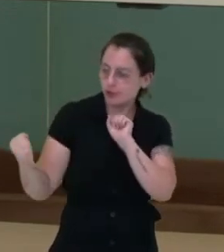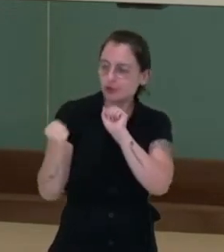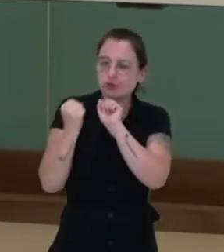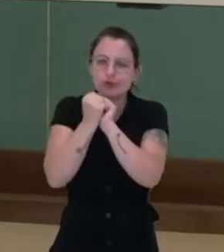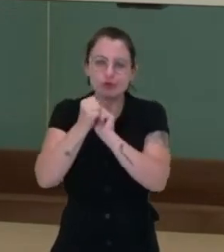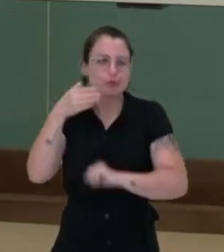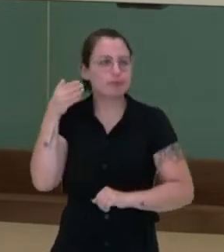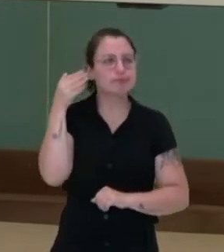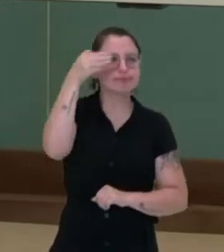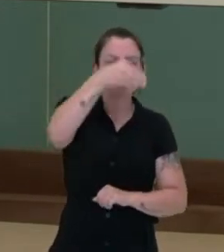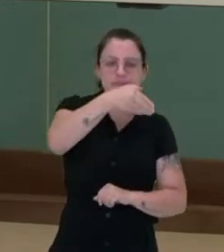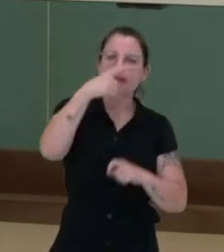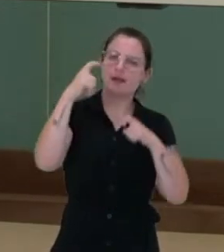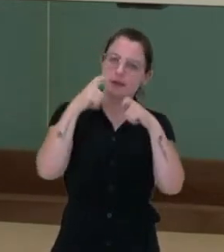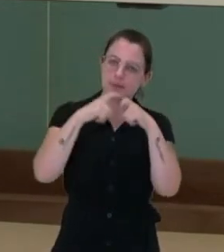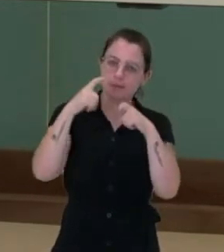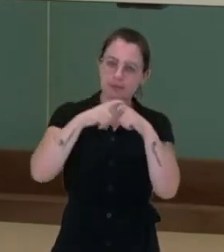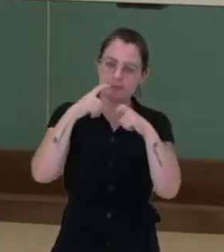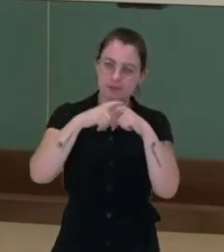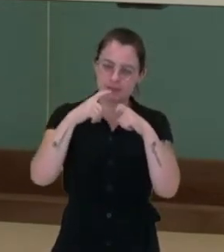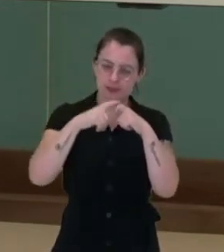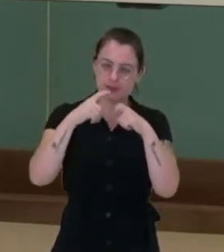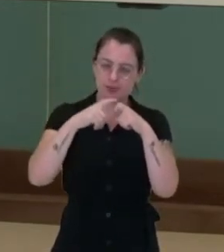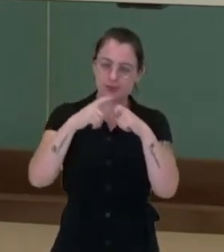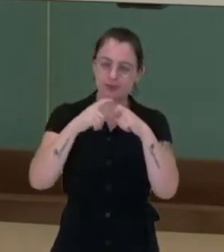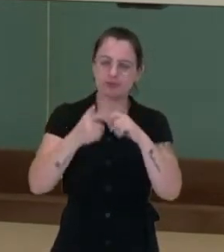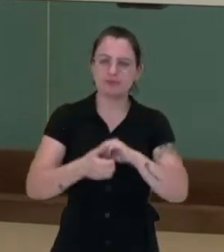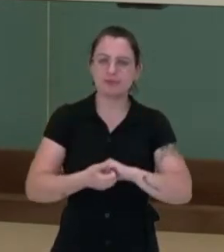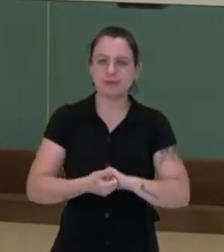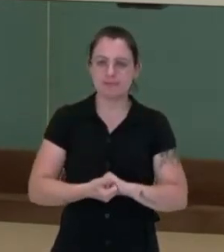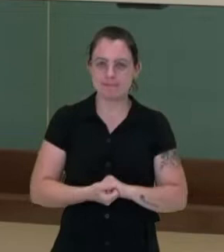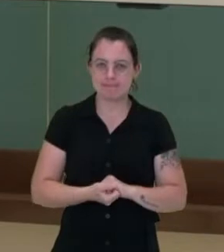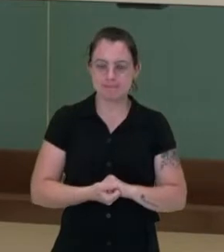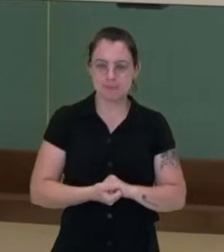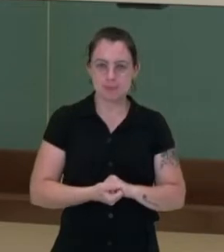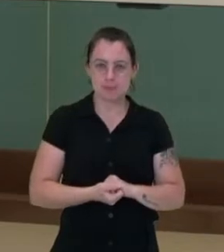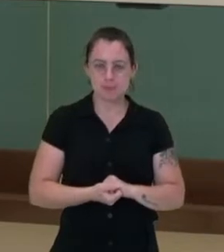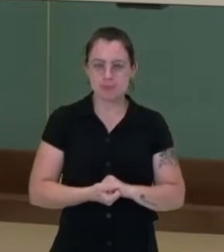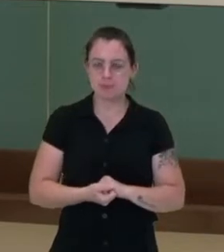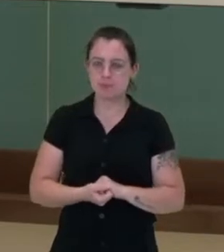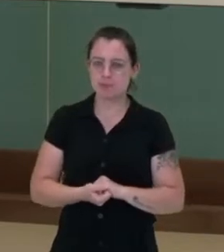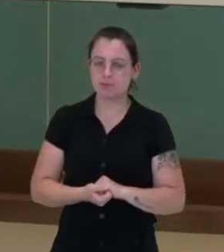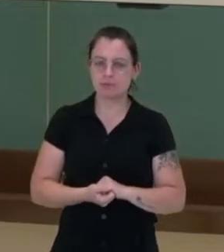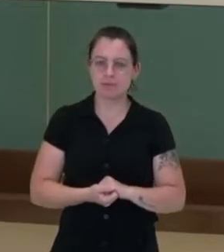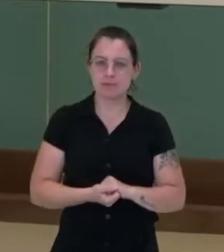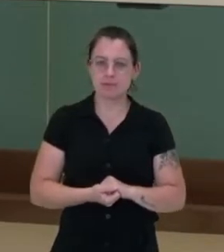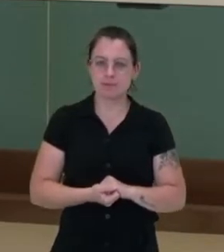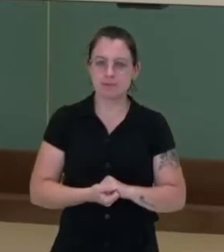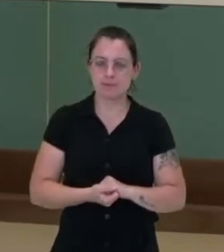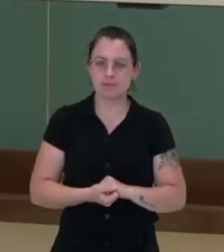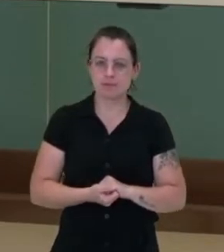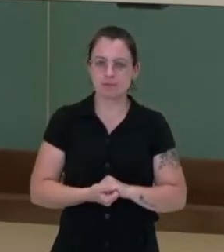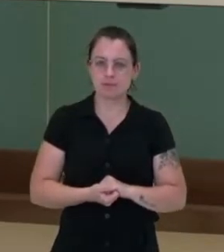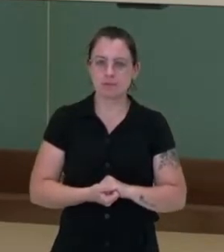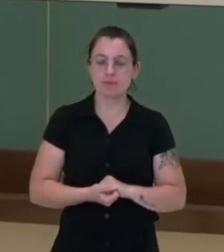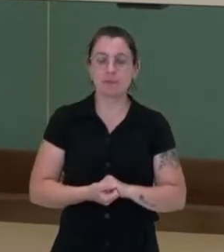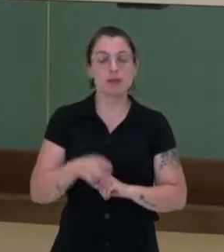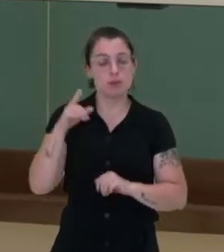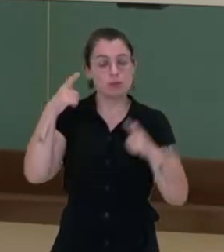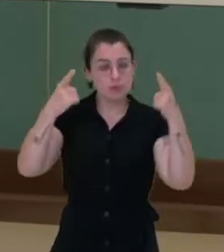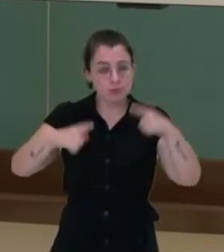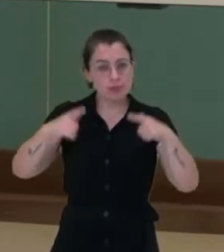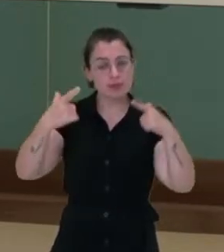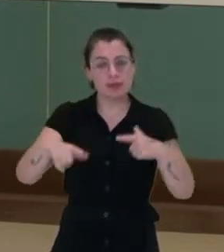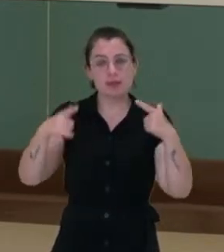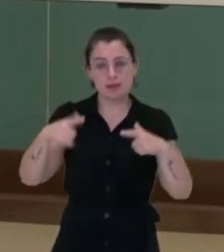a tia, a avó, vai levar num posto de saúde, vai levar num local onde